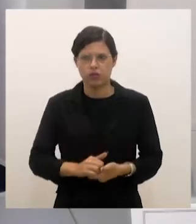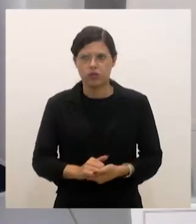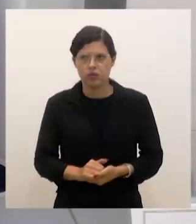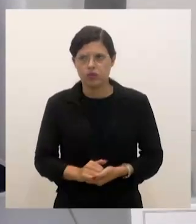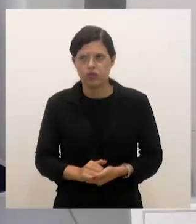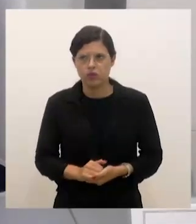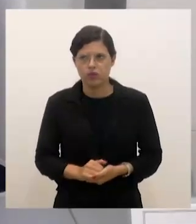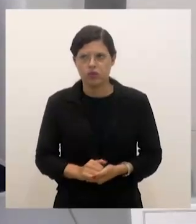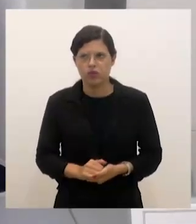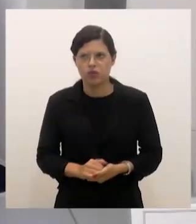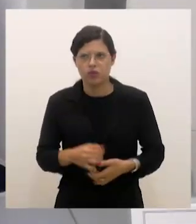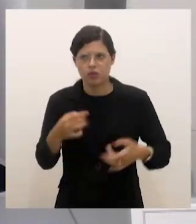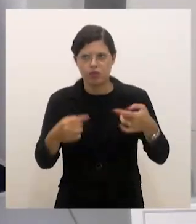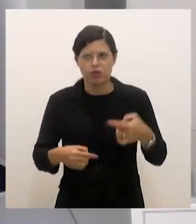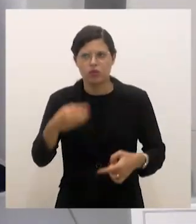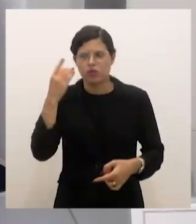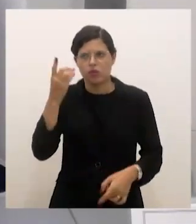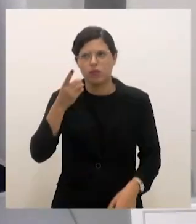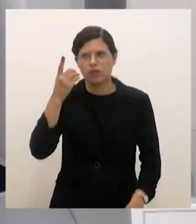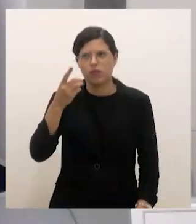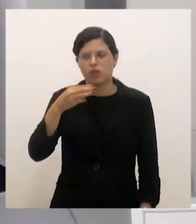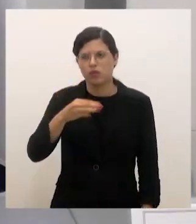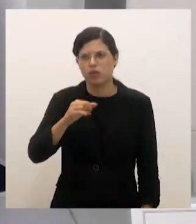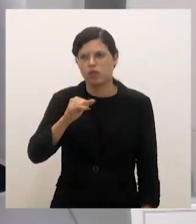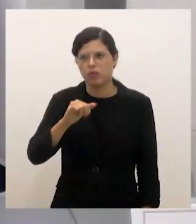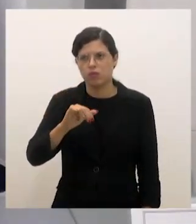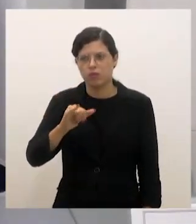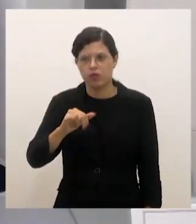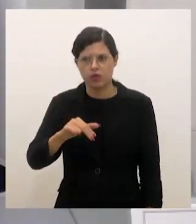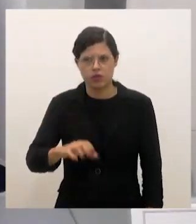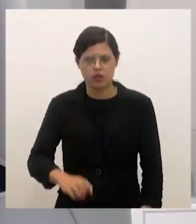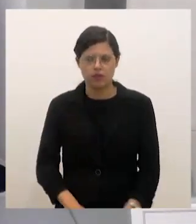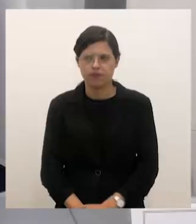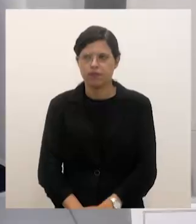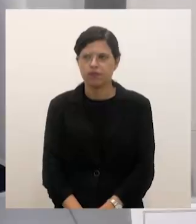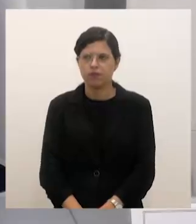substitutivo. Para discutir, deputado Carlos Mink.